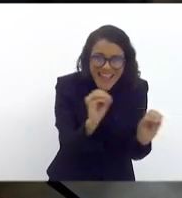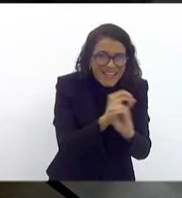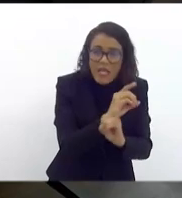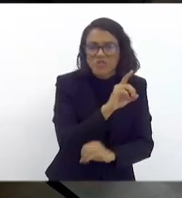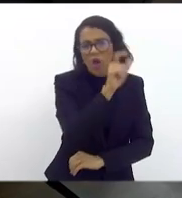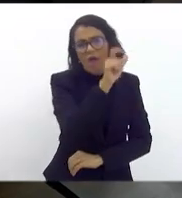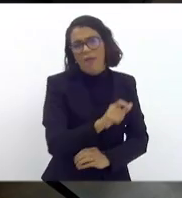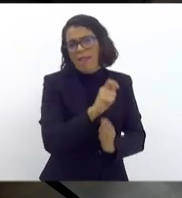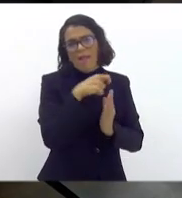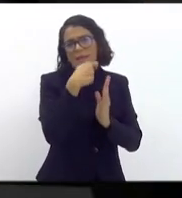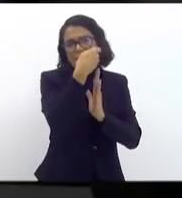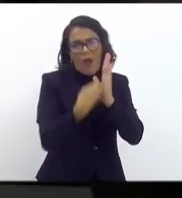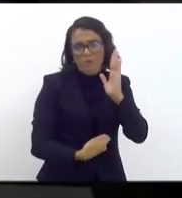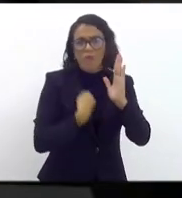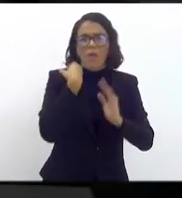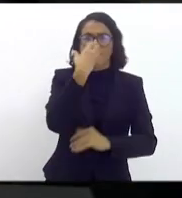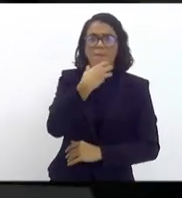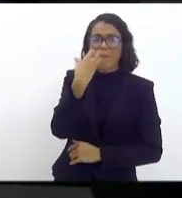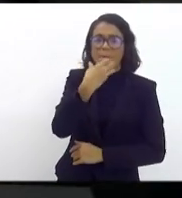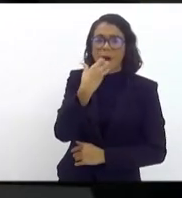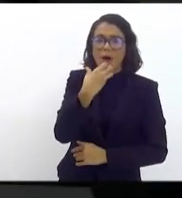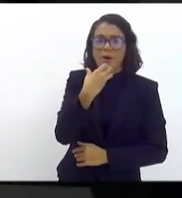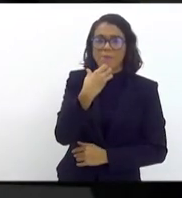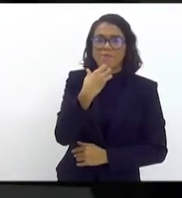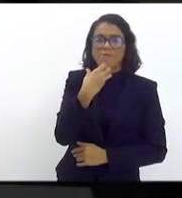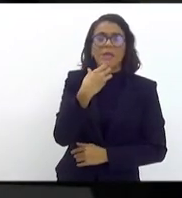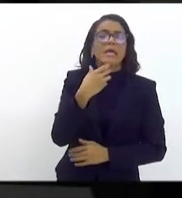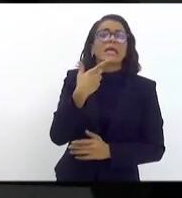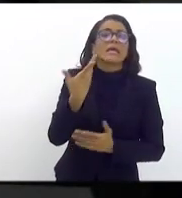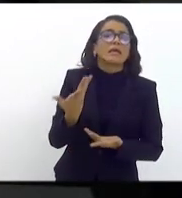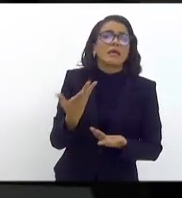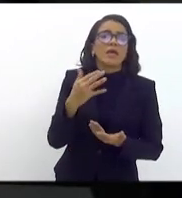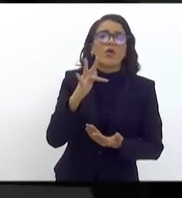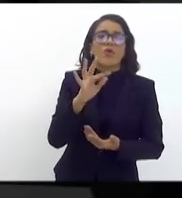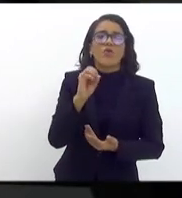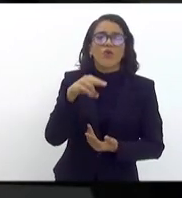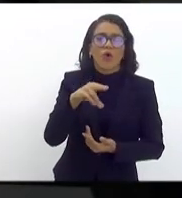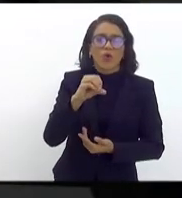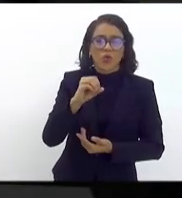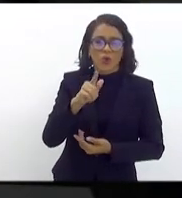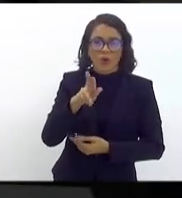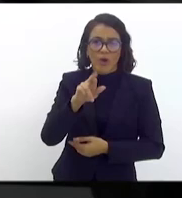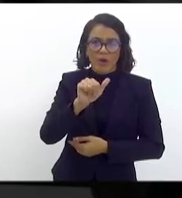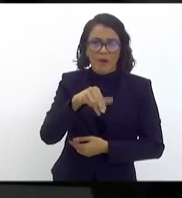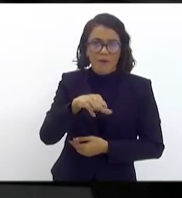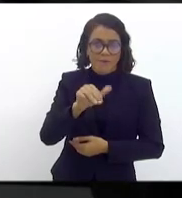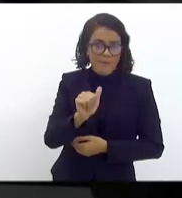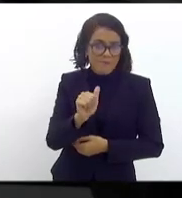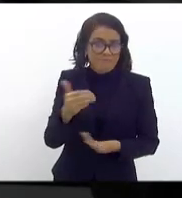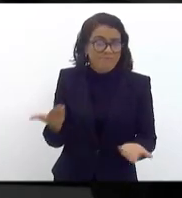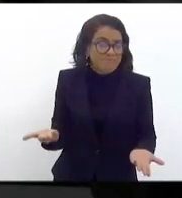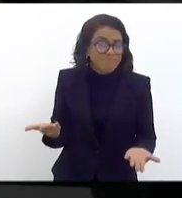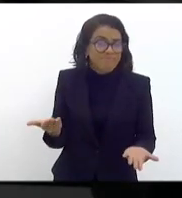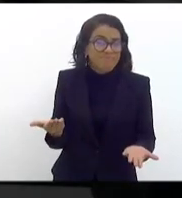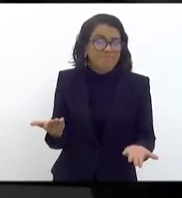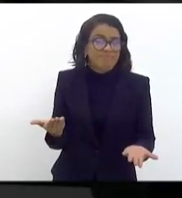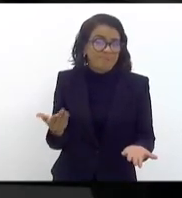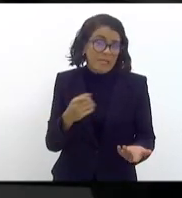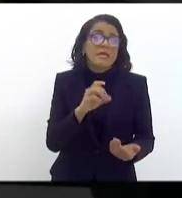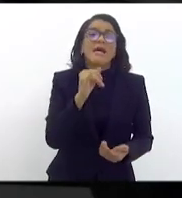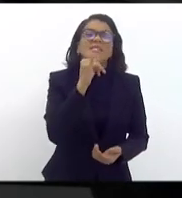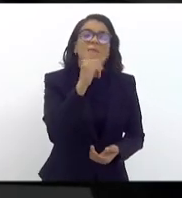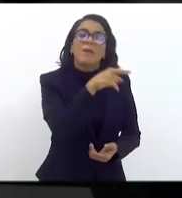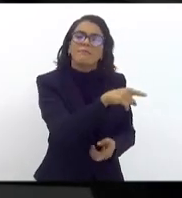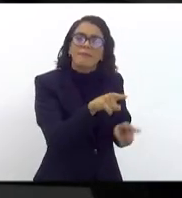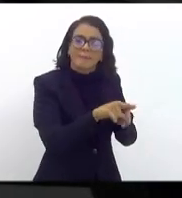autor e intérprete. E o fonograma? Deve ter alguém que seja o dono do fonograma. Mas, digamos, seja ele também. Né? Digamos que seja ele